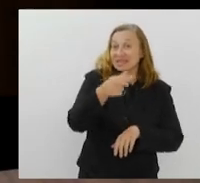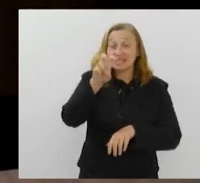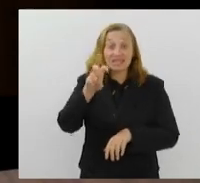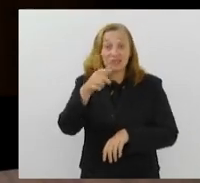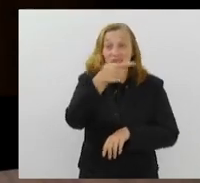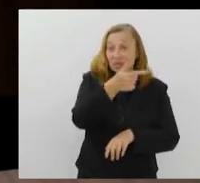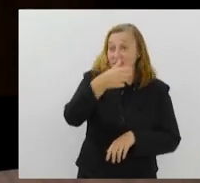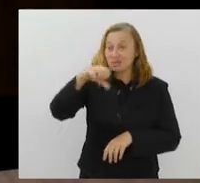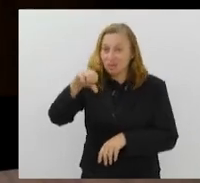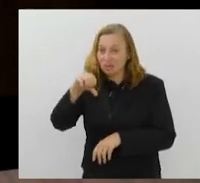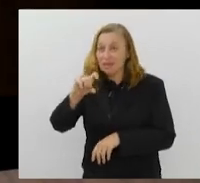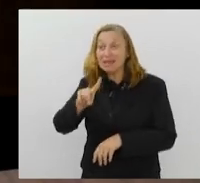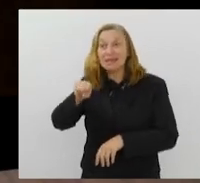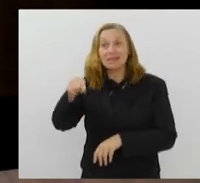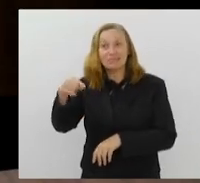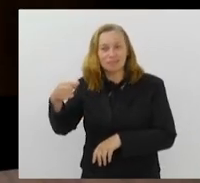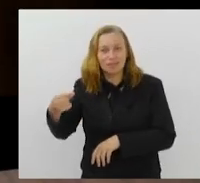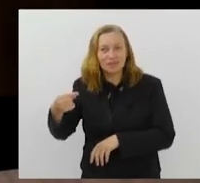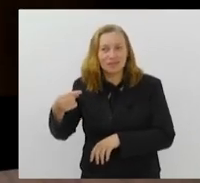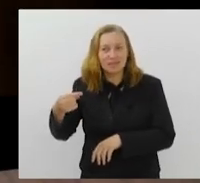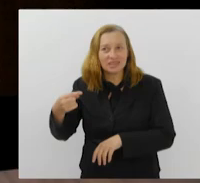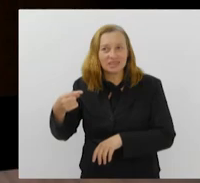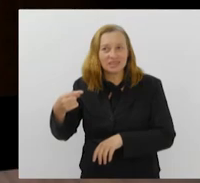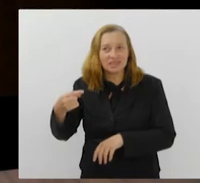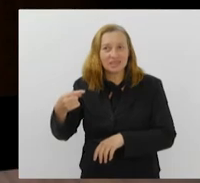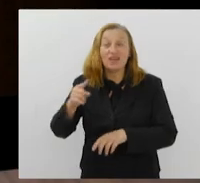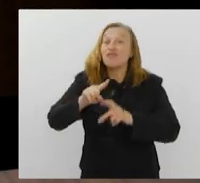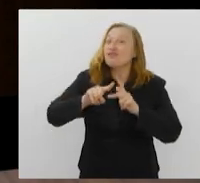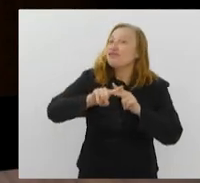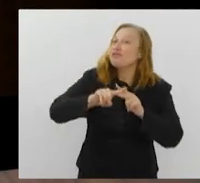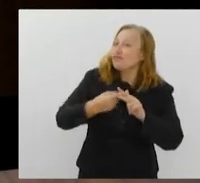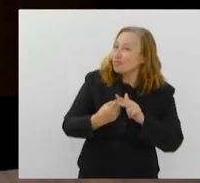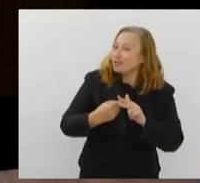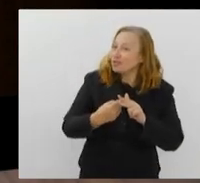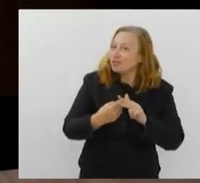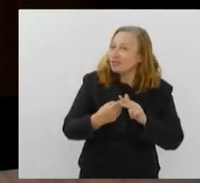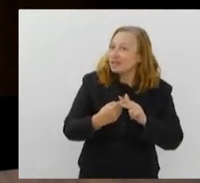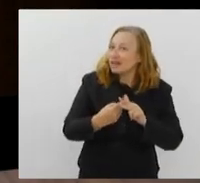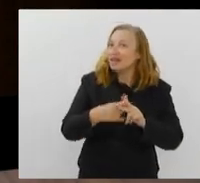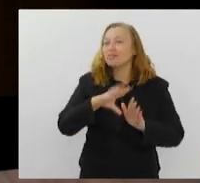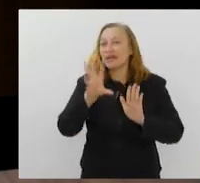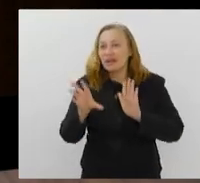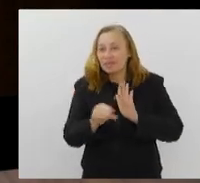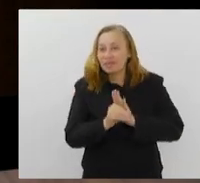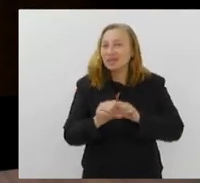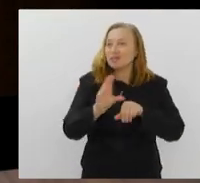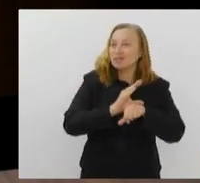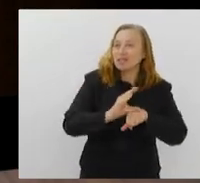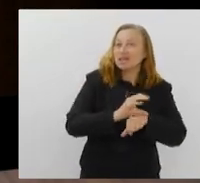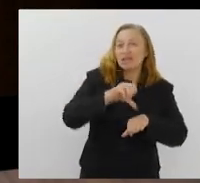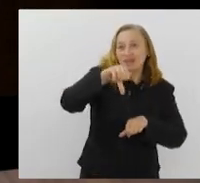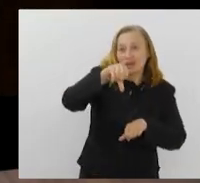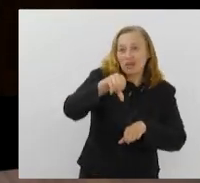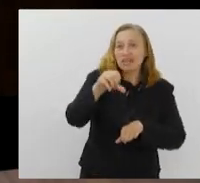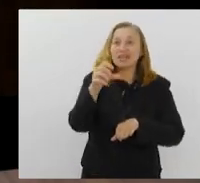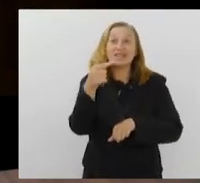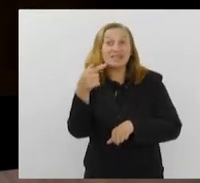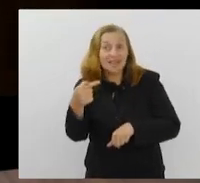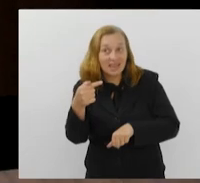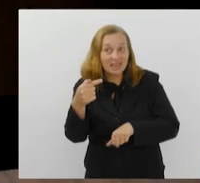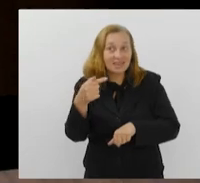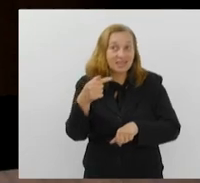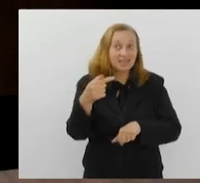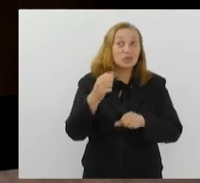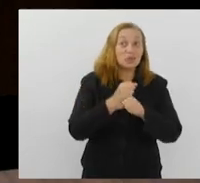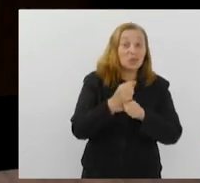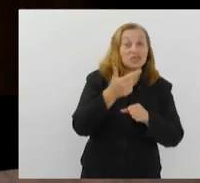E, posteriormente, ela foi modificada pela emenda constitucional 97 de